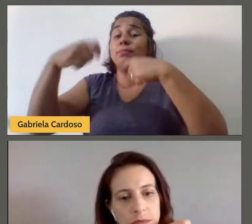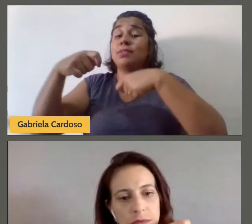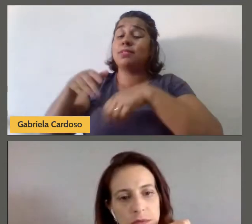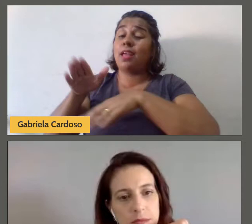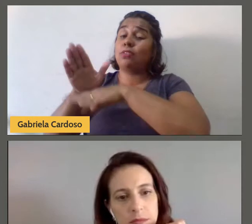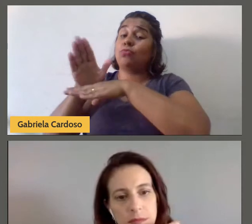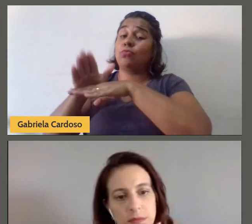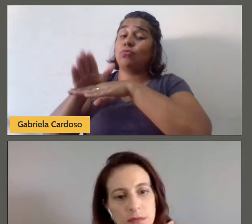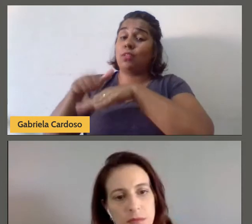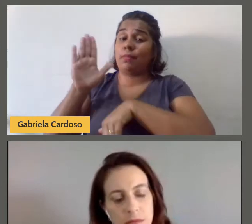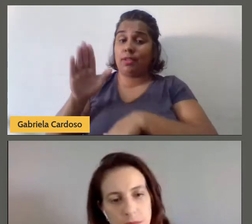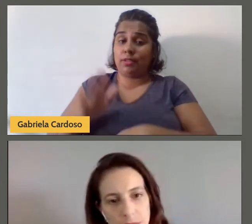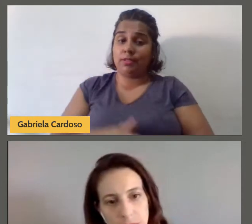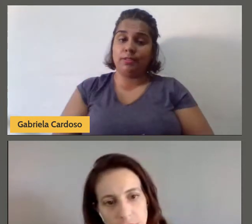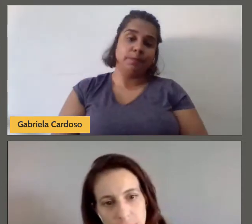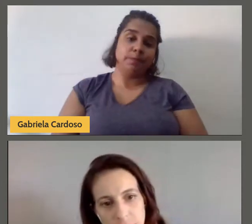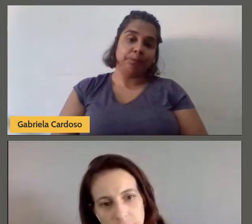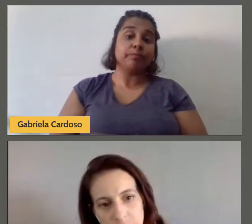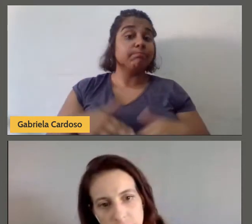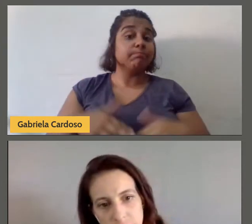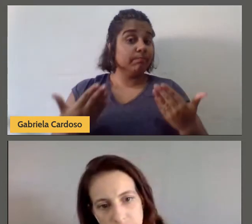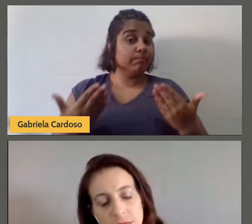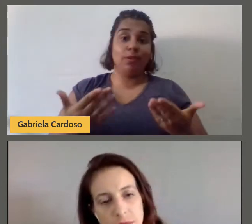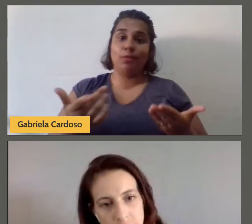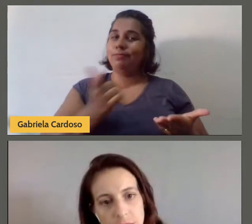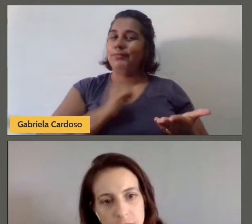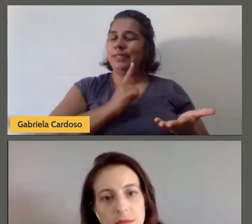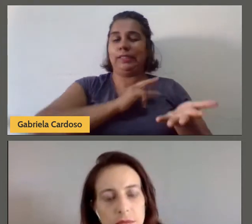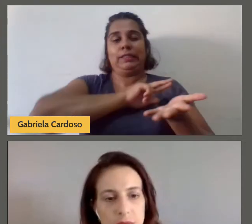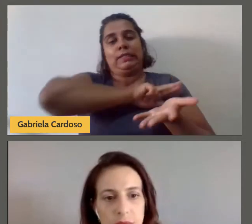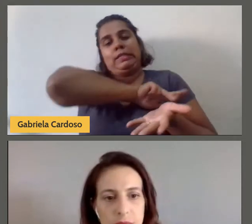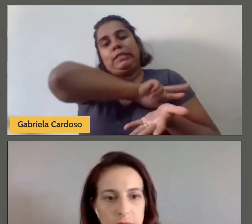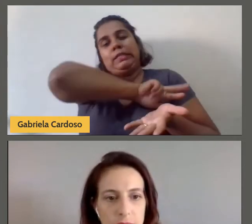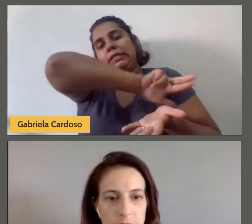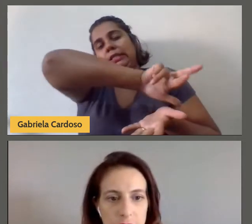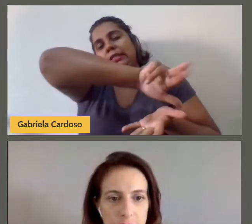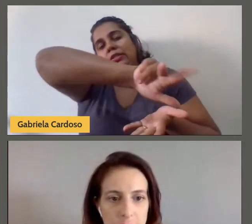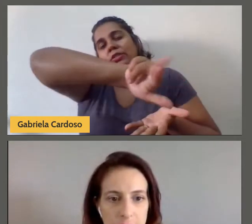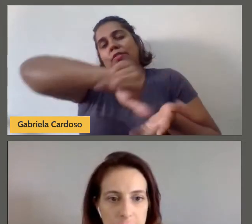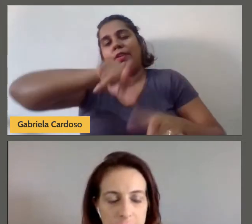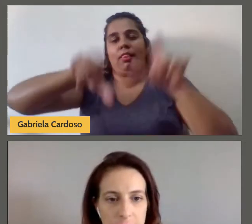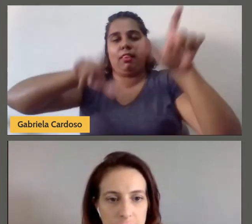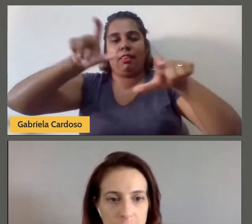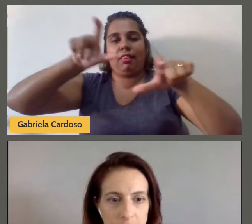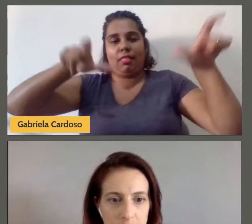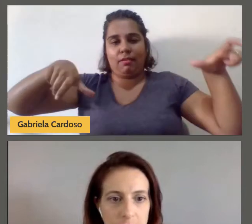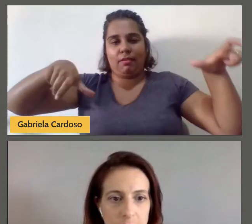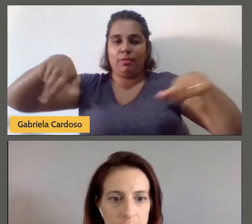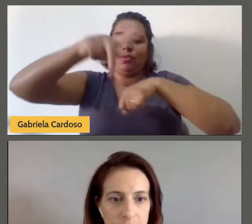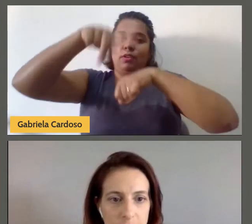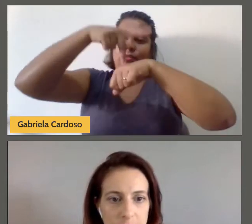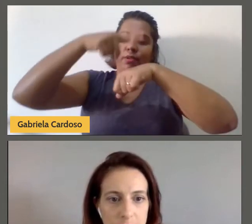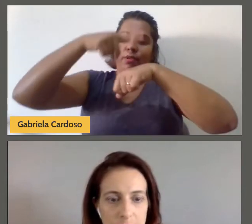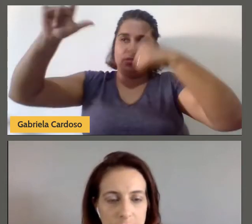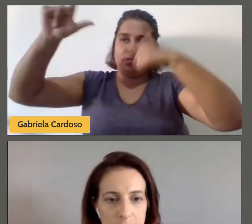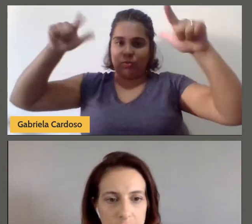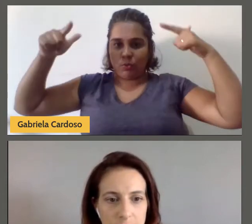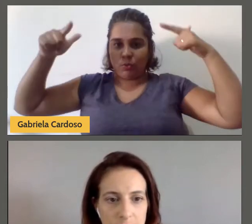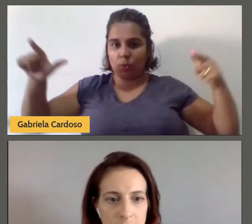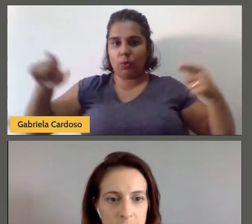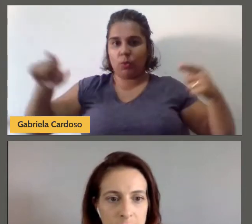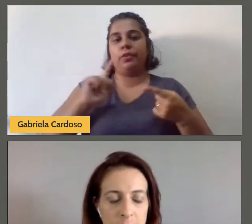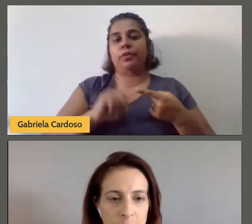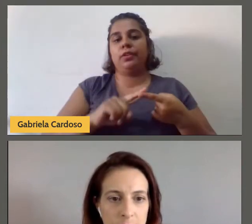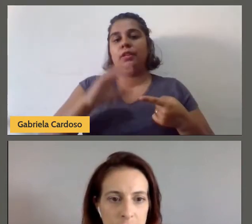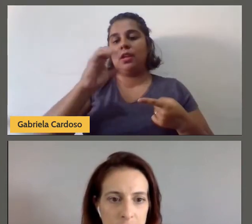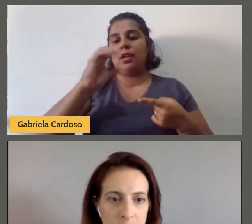No Migraflix, a gente trabalha com todas as nacionalidades, assim, de fato. Então, República Democrática do Congo, né,